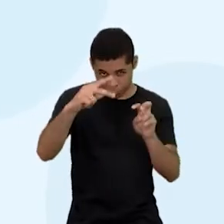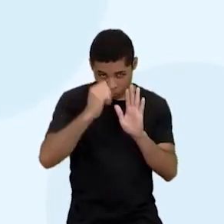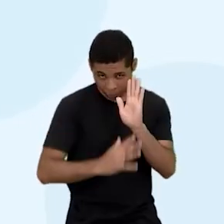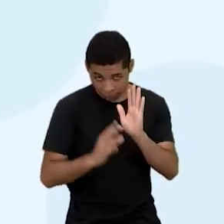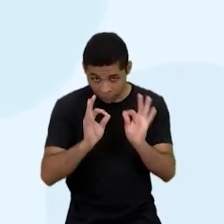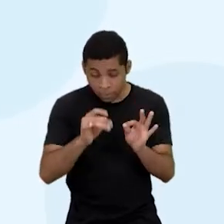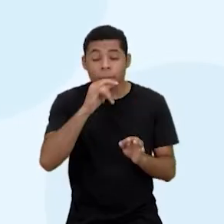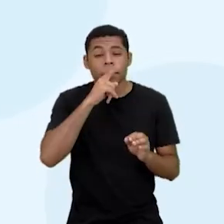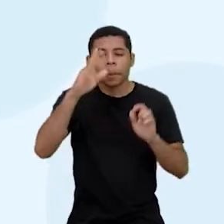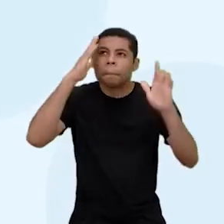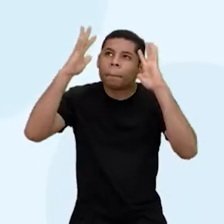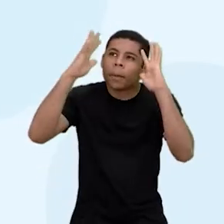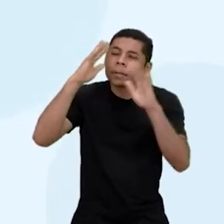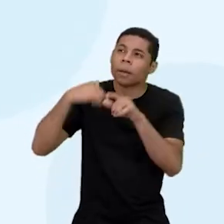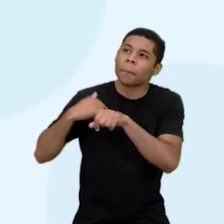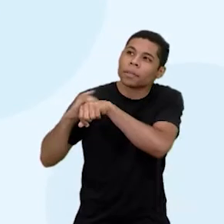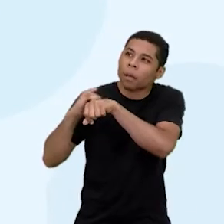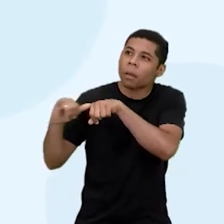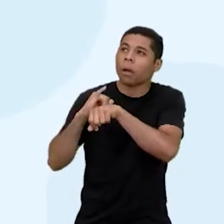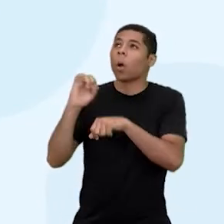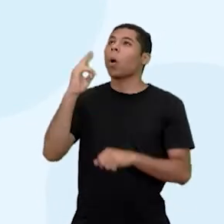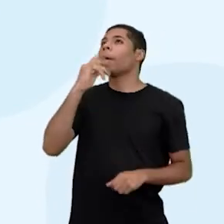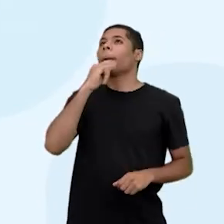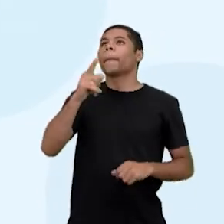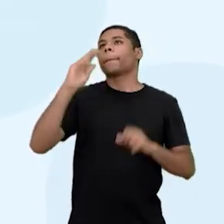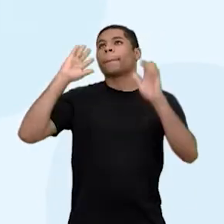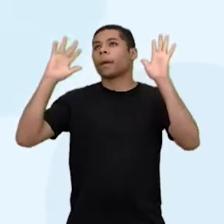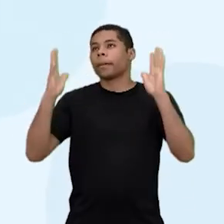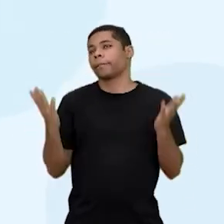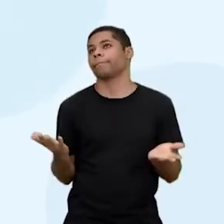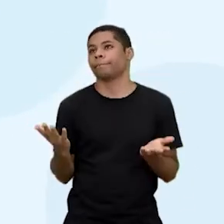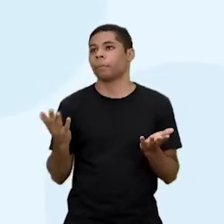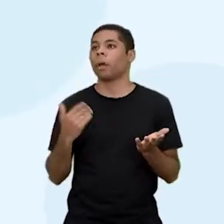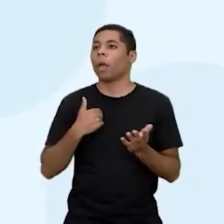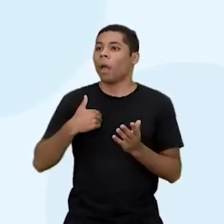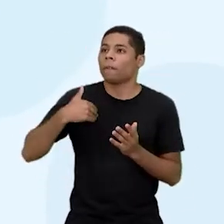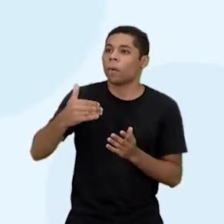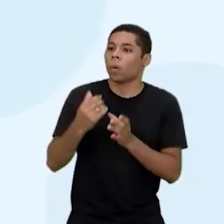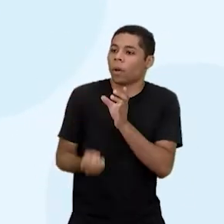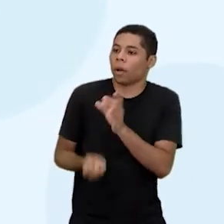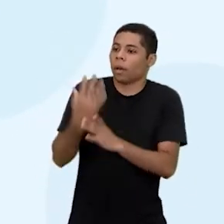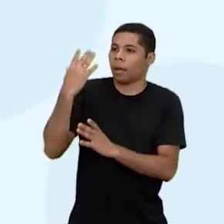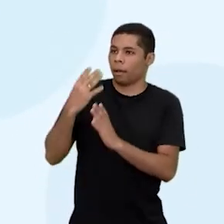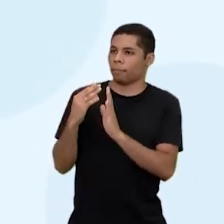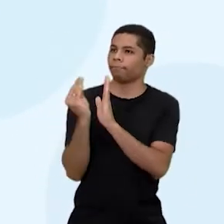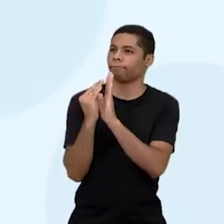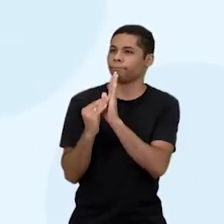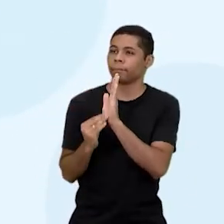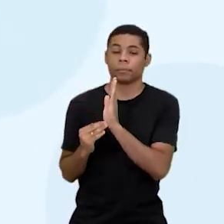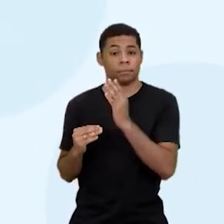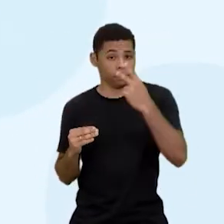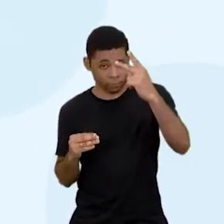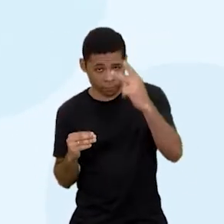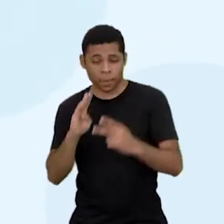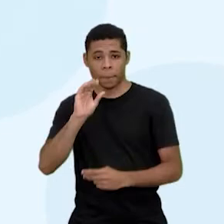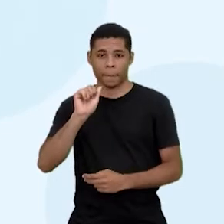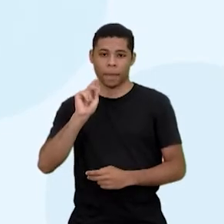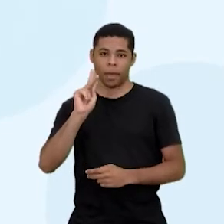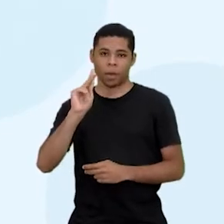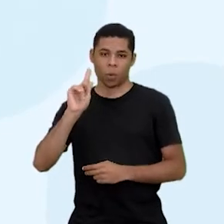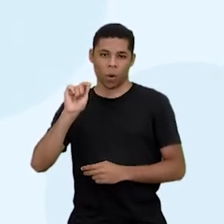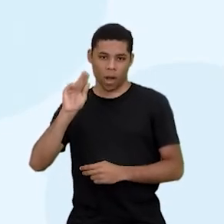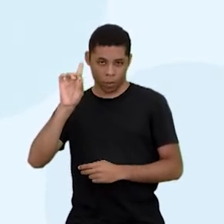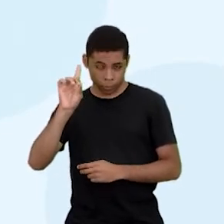pensando de estratégia, tudo que vocês foram pensando aí para elaborar essas narrativas desses seus backgrounds. Então, qual